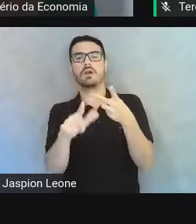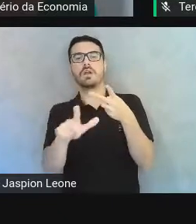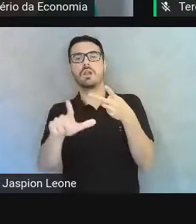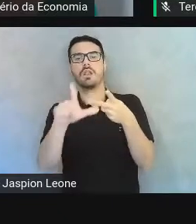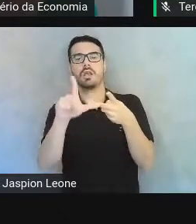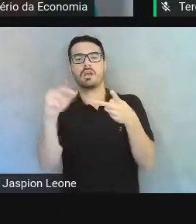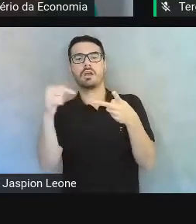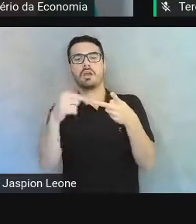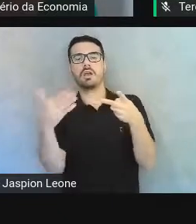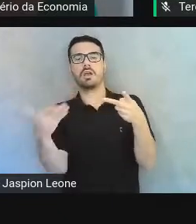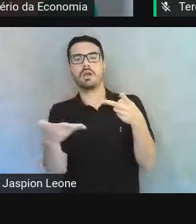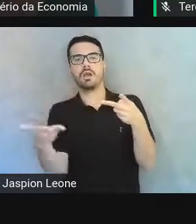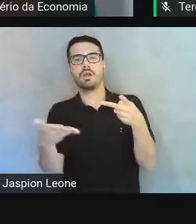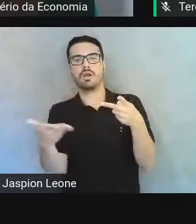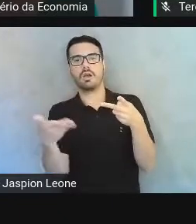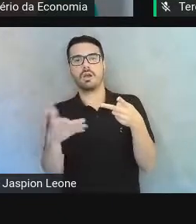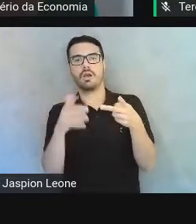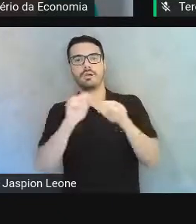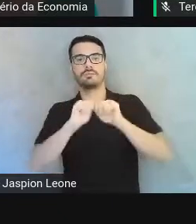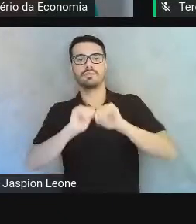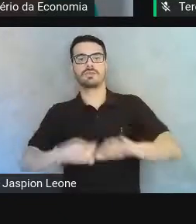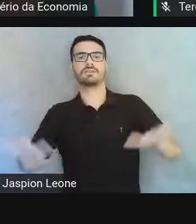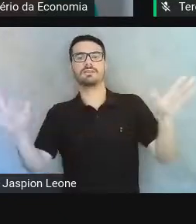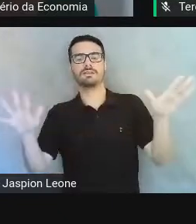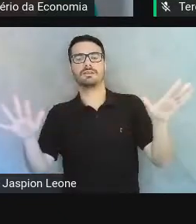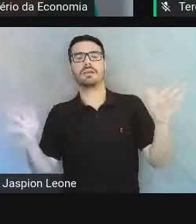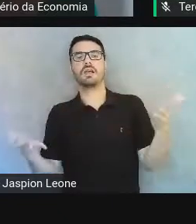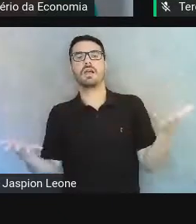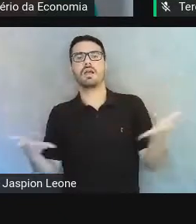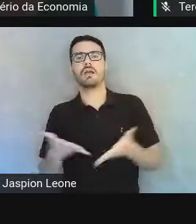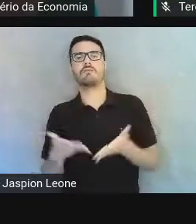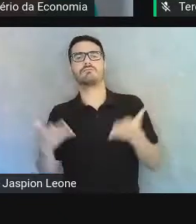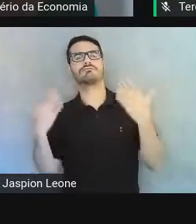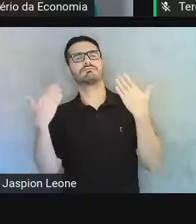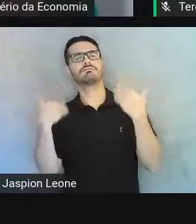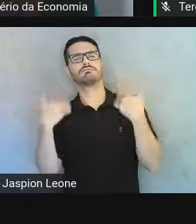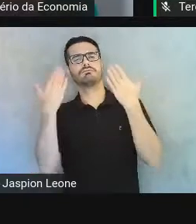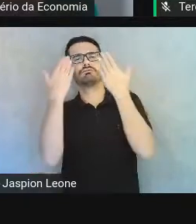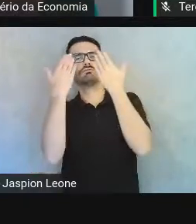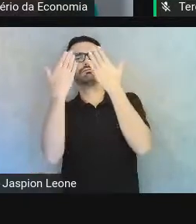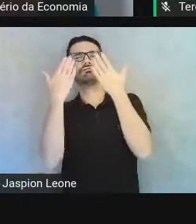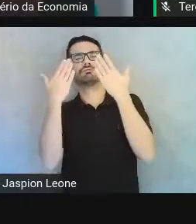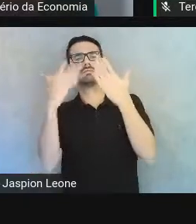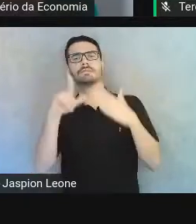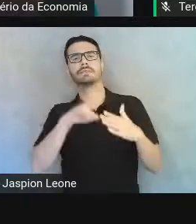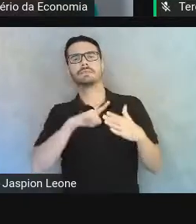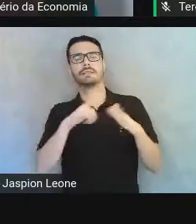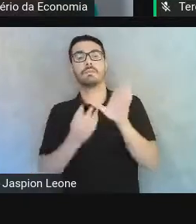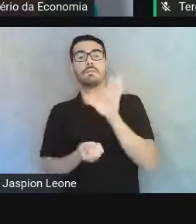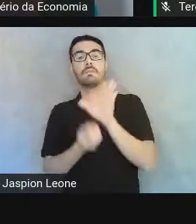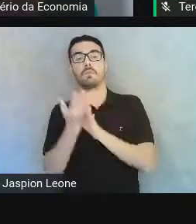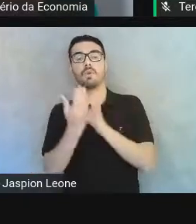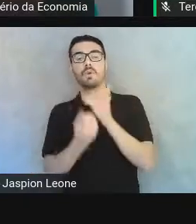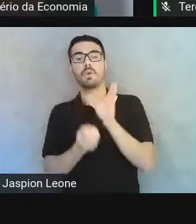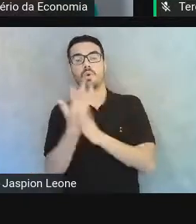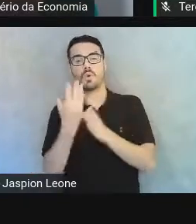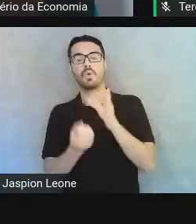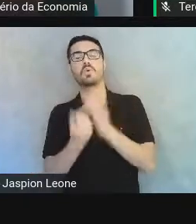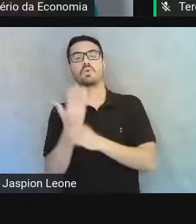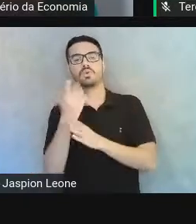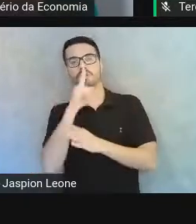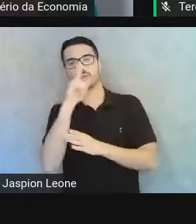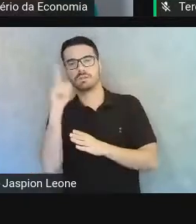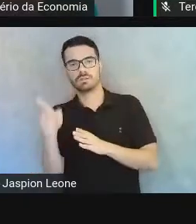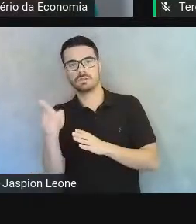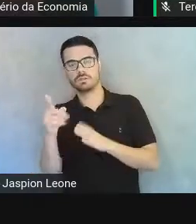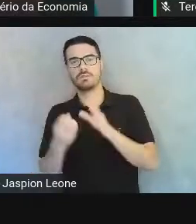agora em época de pandemia, eu tenho verificado que há uma produção, houve durante a pandemia